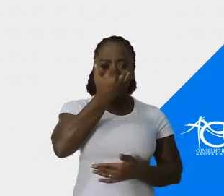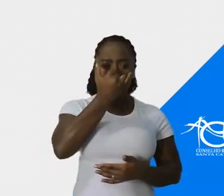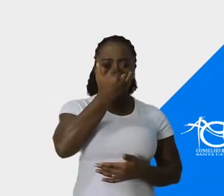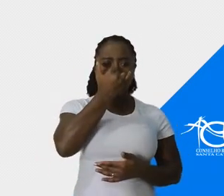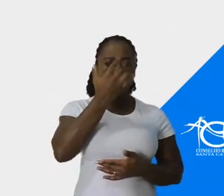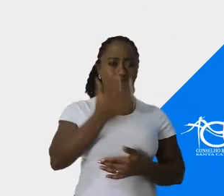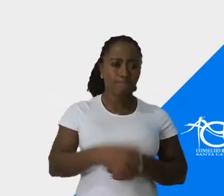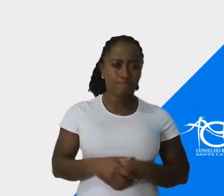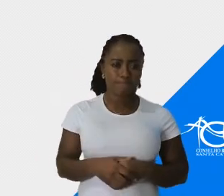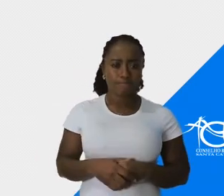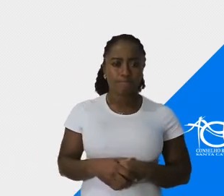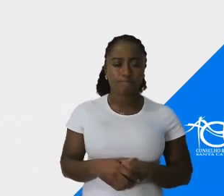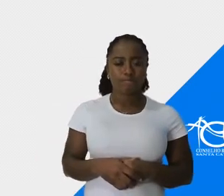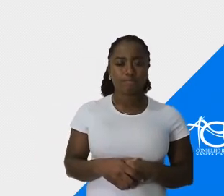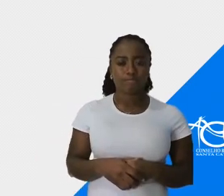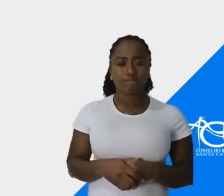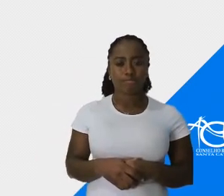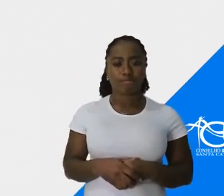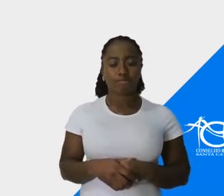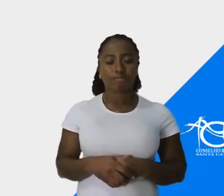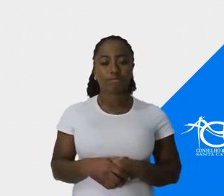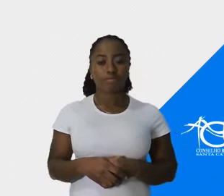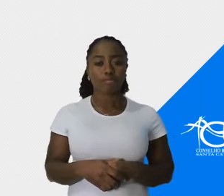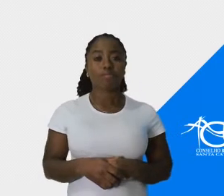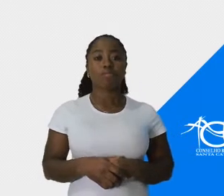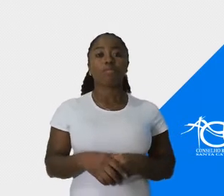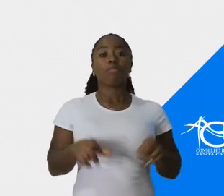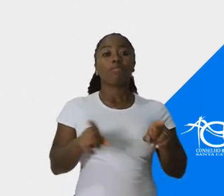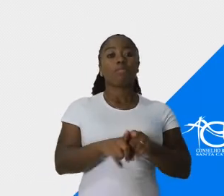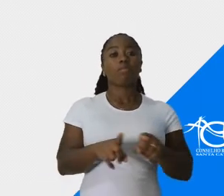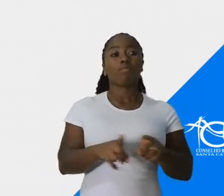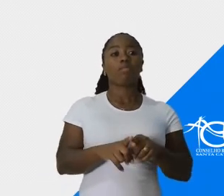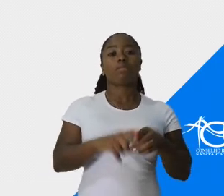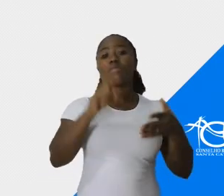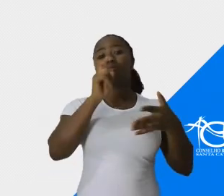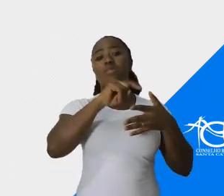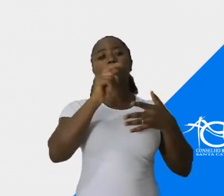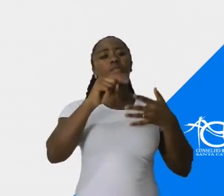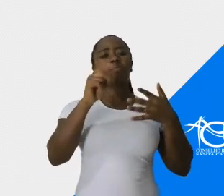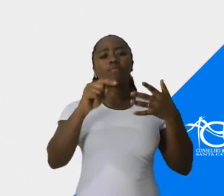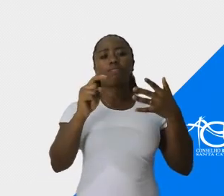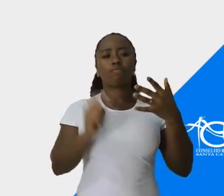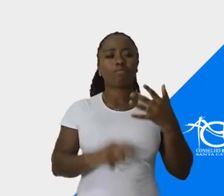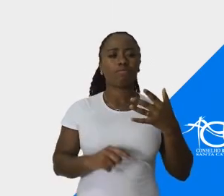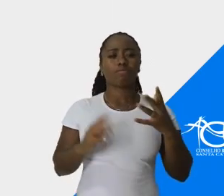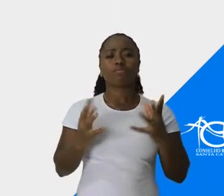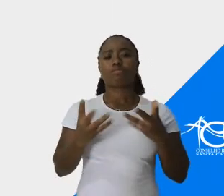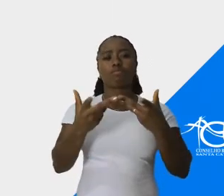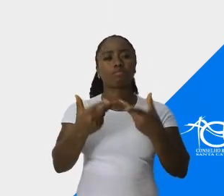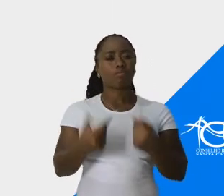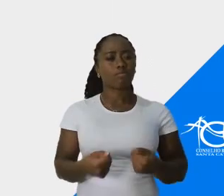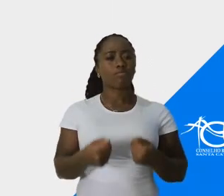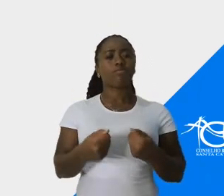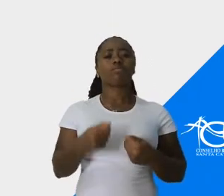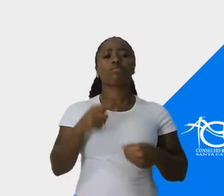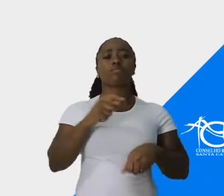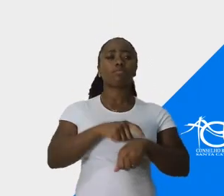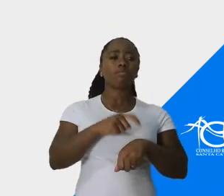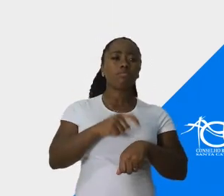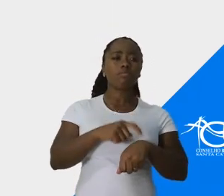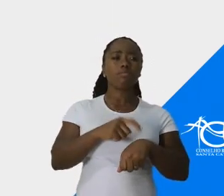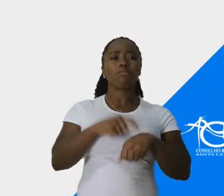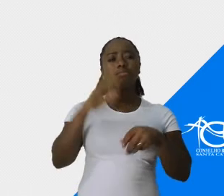trânsito. E algumas outras habilidades, né? Habilidades para tomar decisões, né? Habilidades